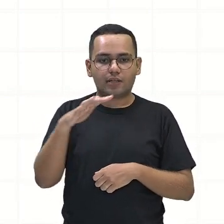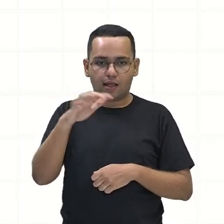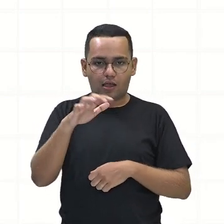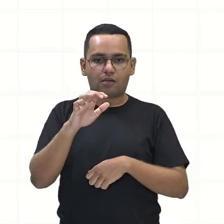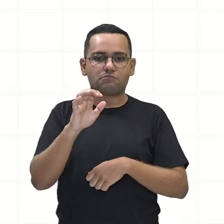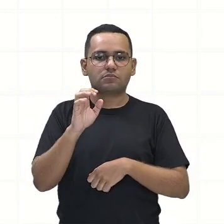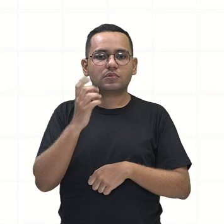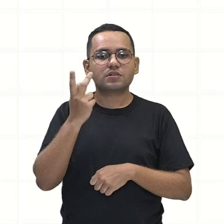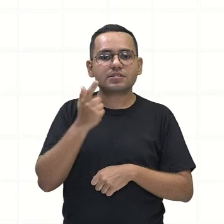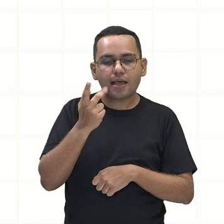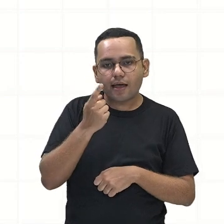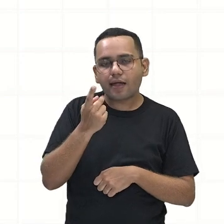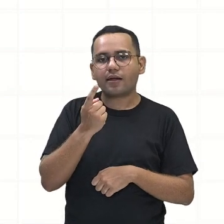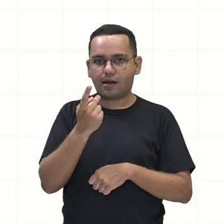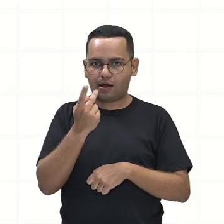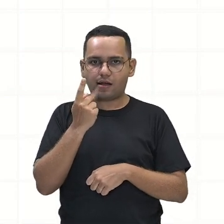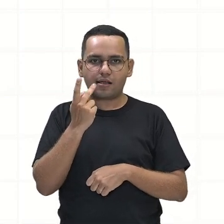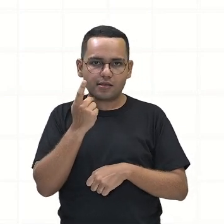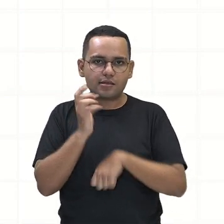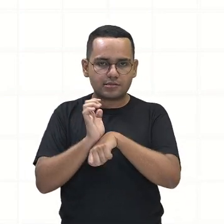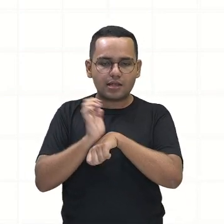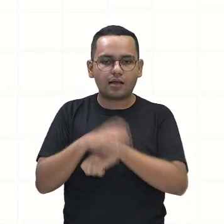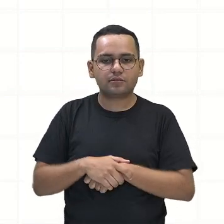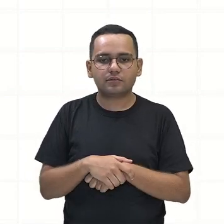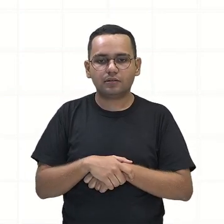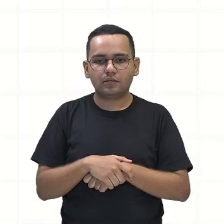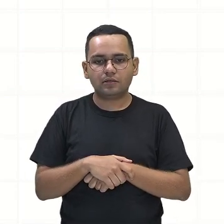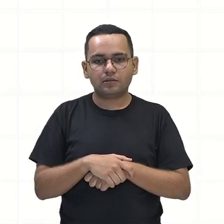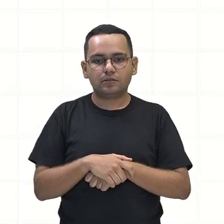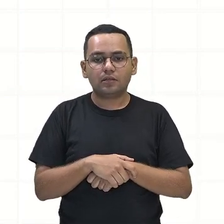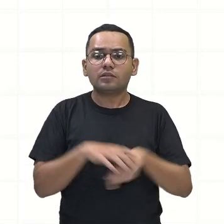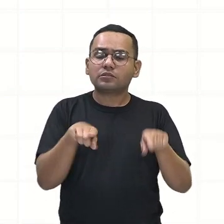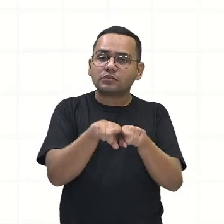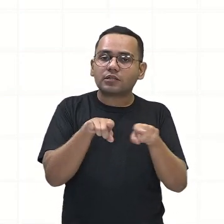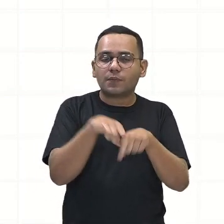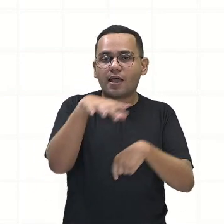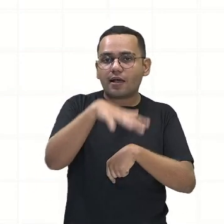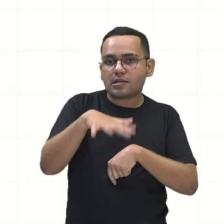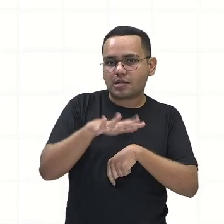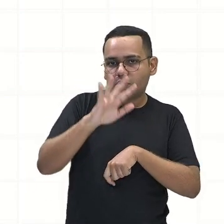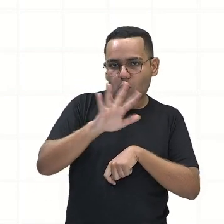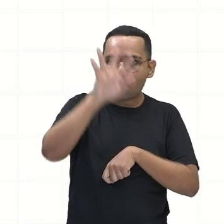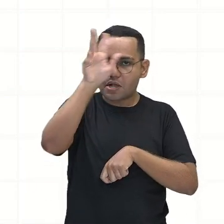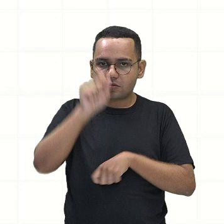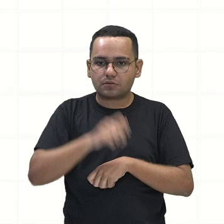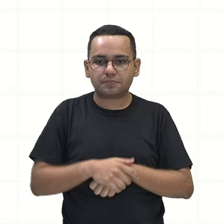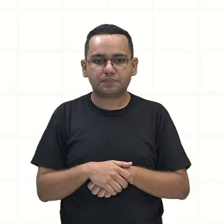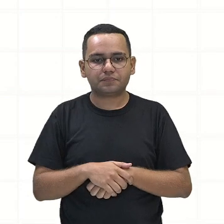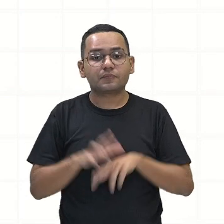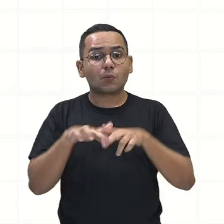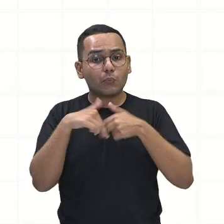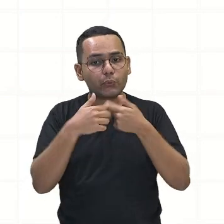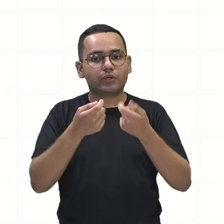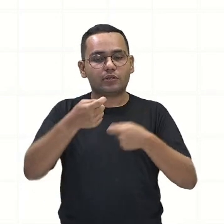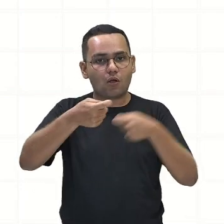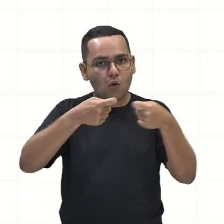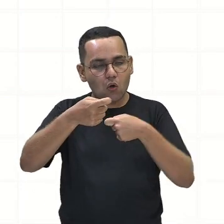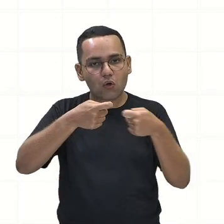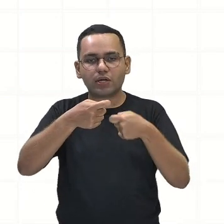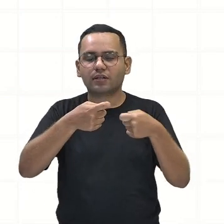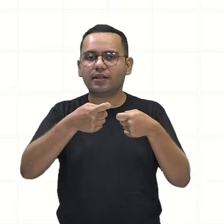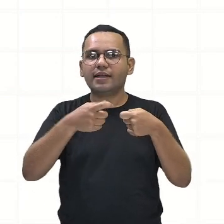Ceará até o atual estado do Amazonas. Essa organização administrativa